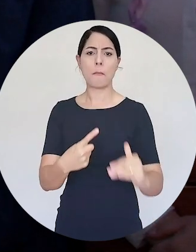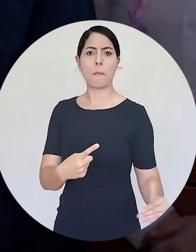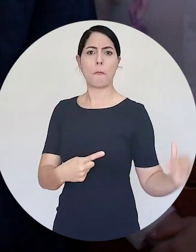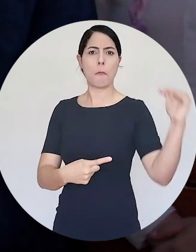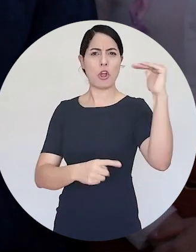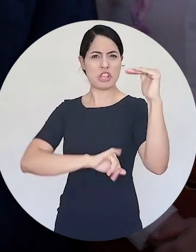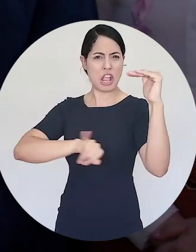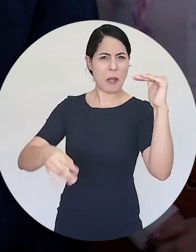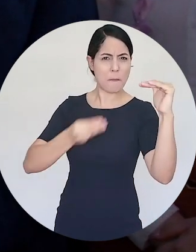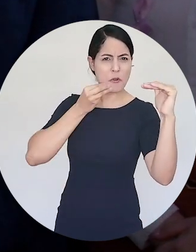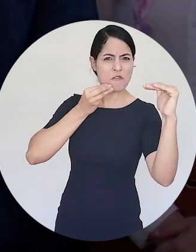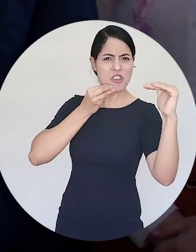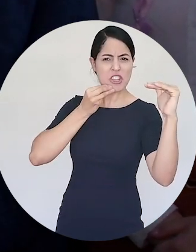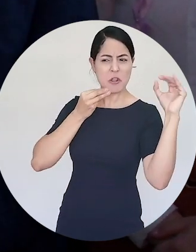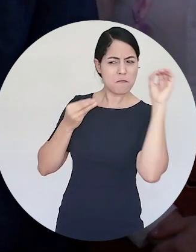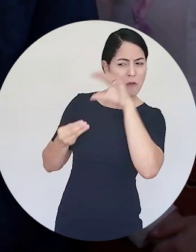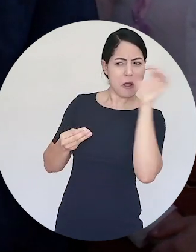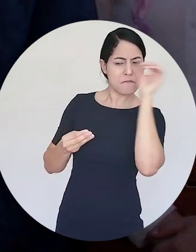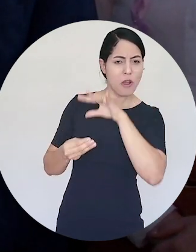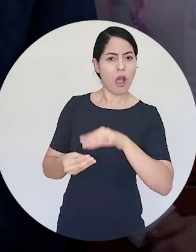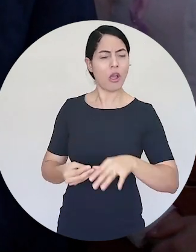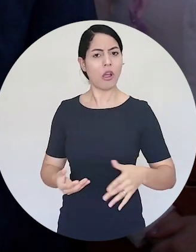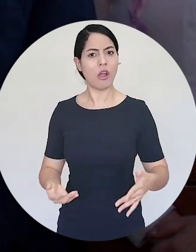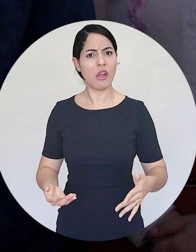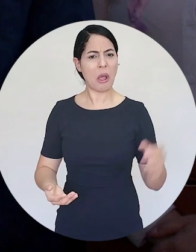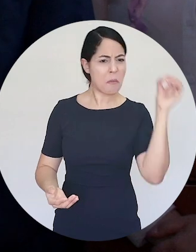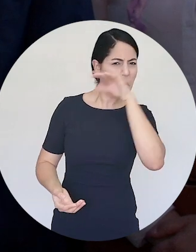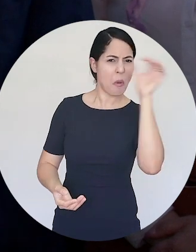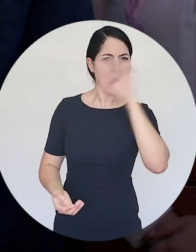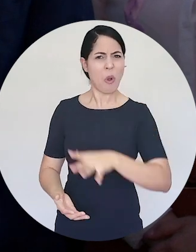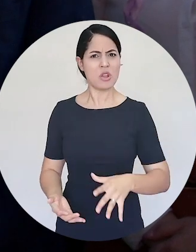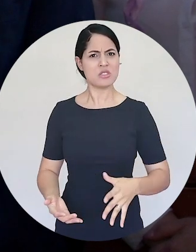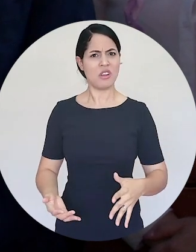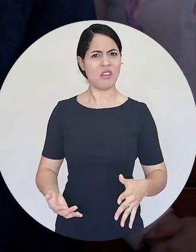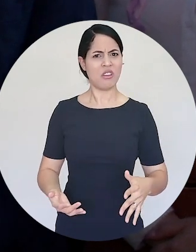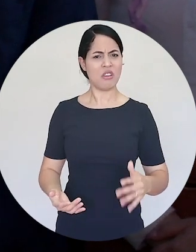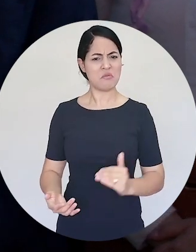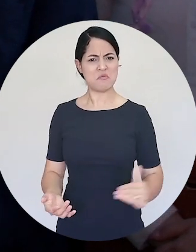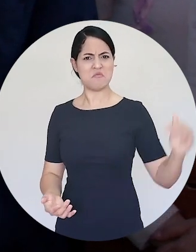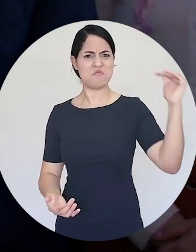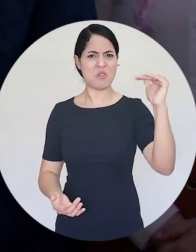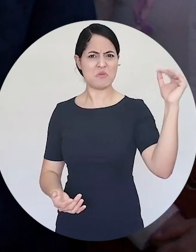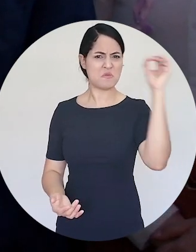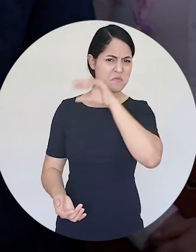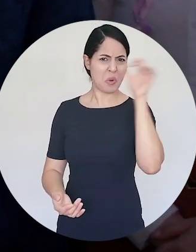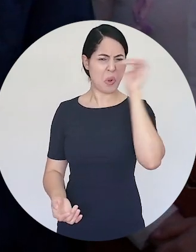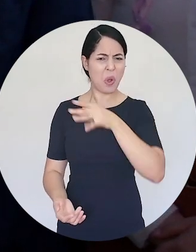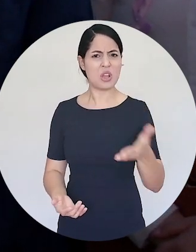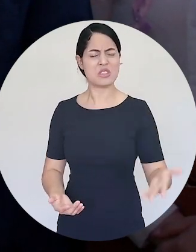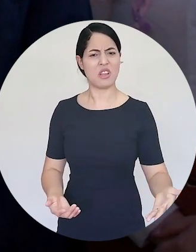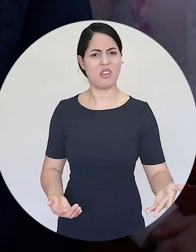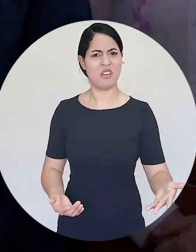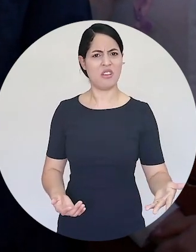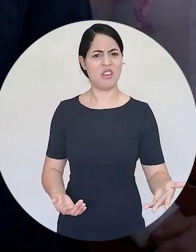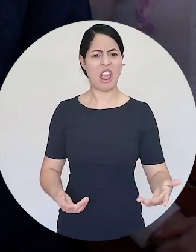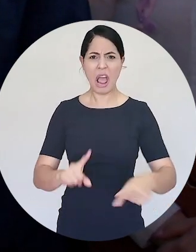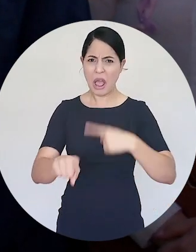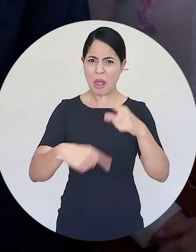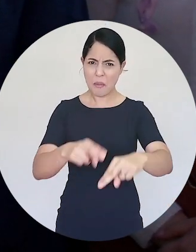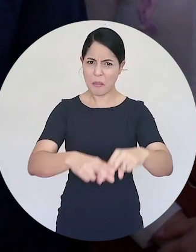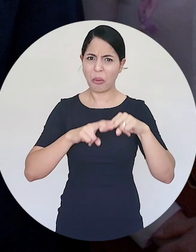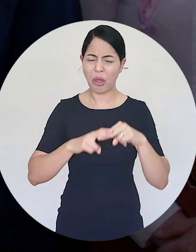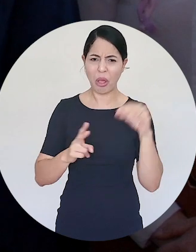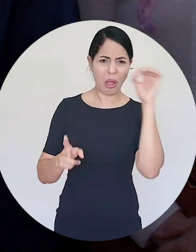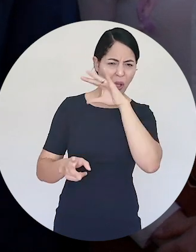usam seu poder para abusar. Abusam desse poder e, ao abusar desse poder, transformam